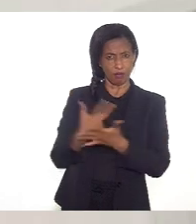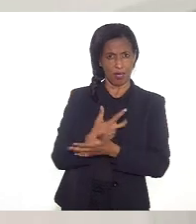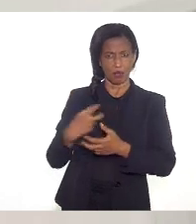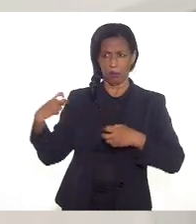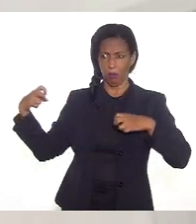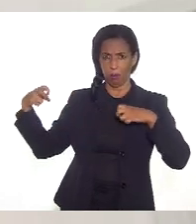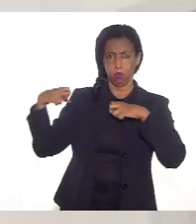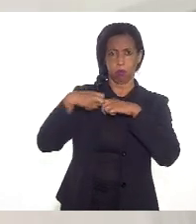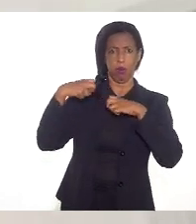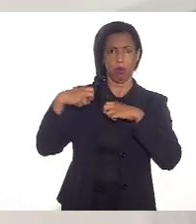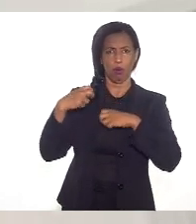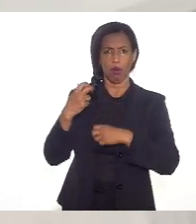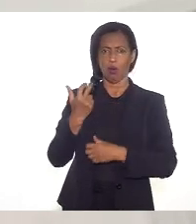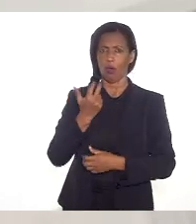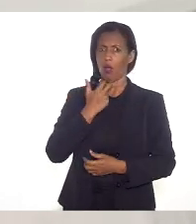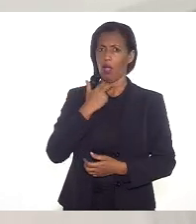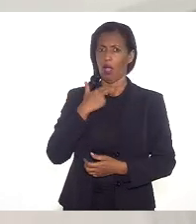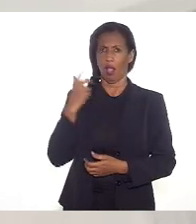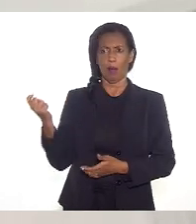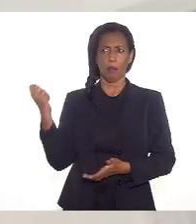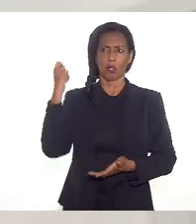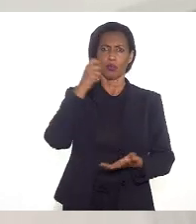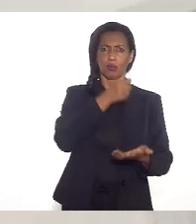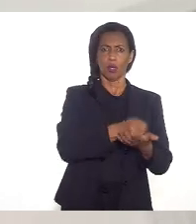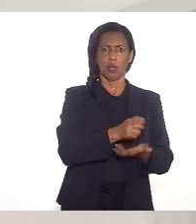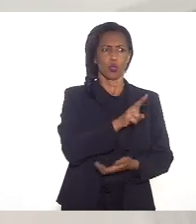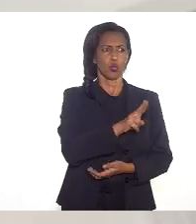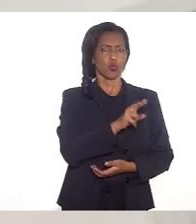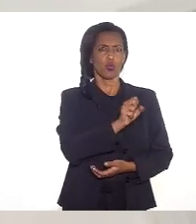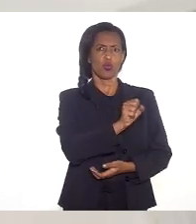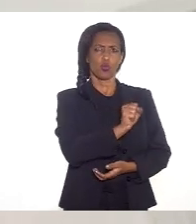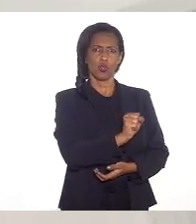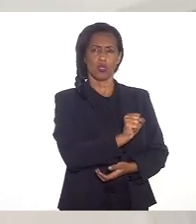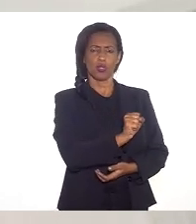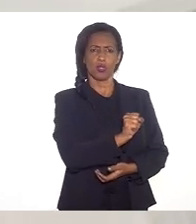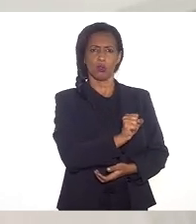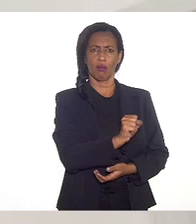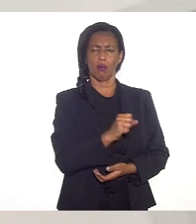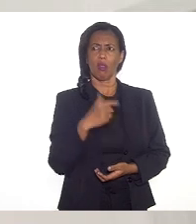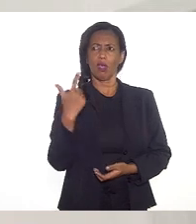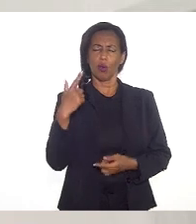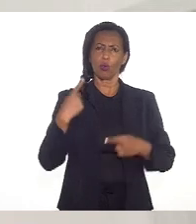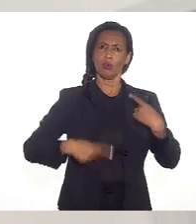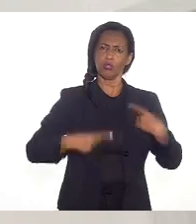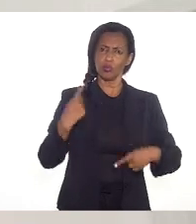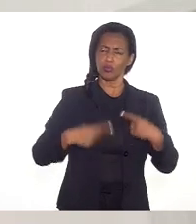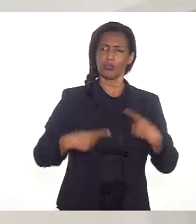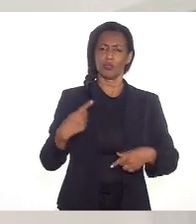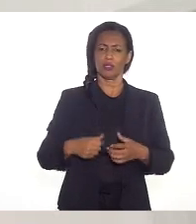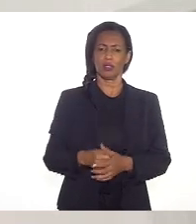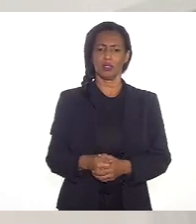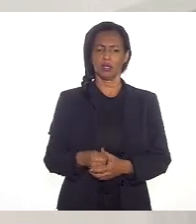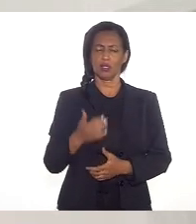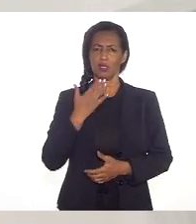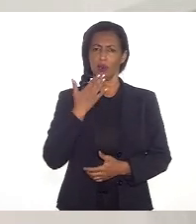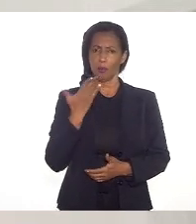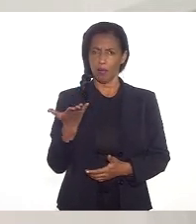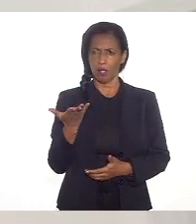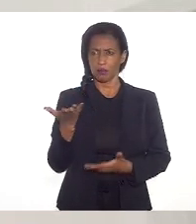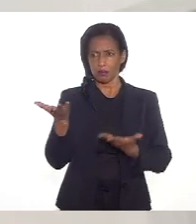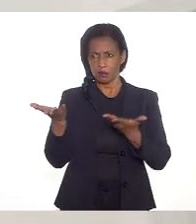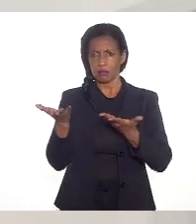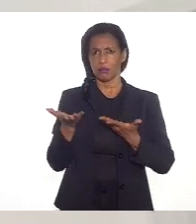acidente, ela não pode jogar essa conta no SUS, entendeu? É outra discussão ampla. Então, eu peço a gentileza do